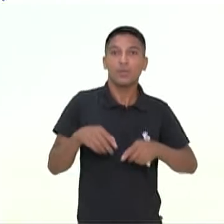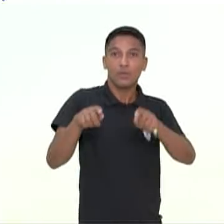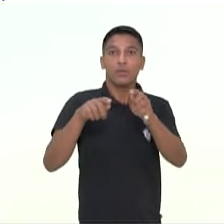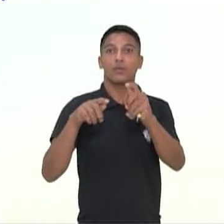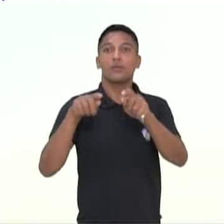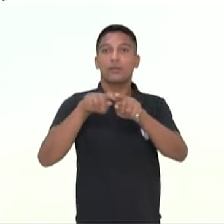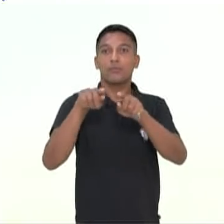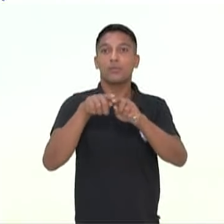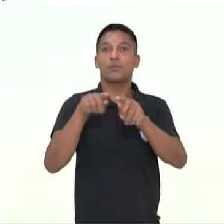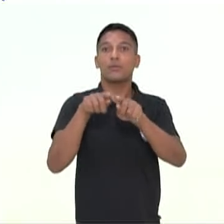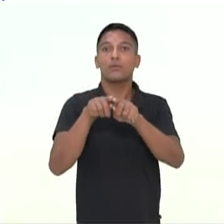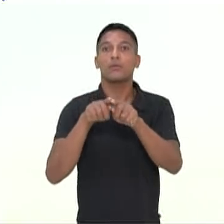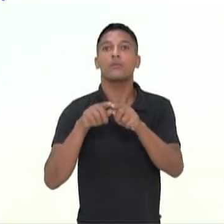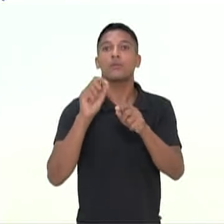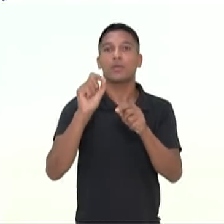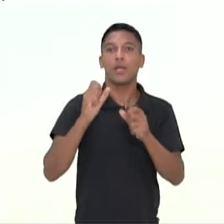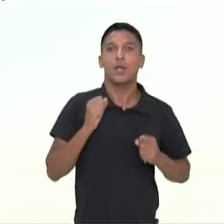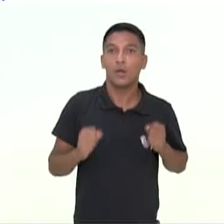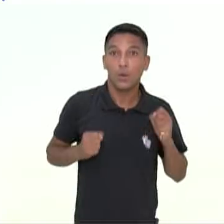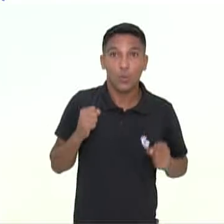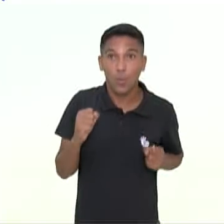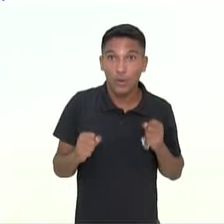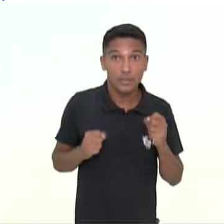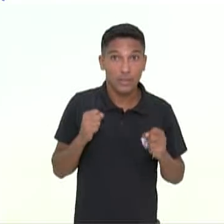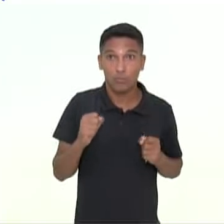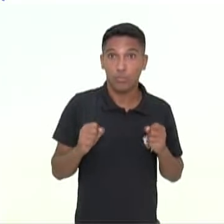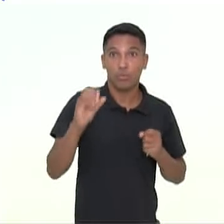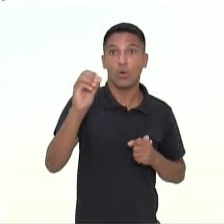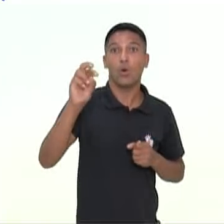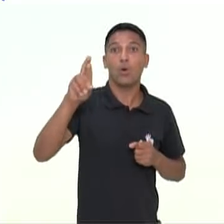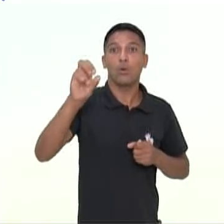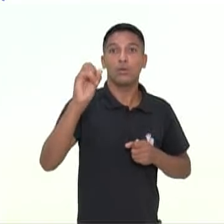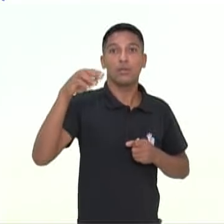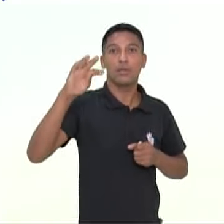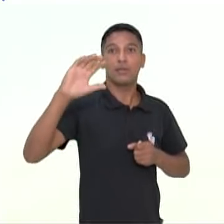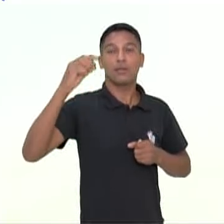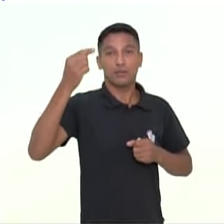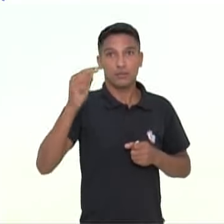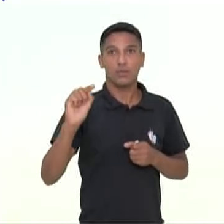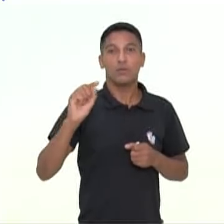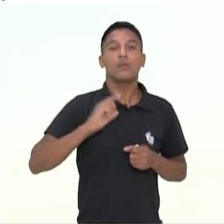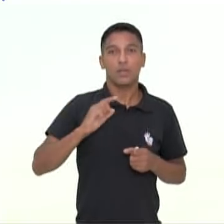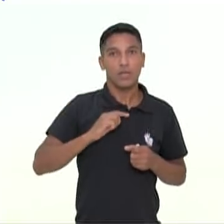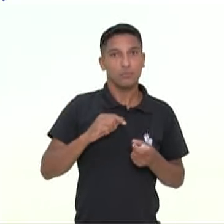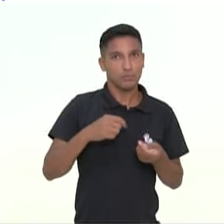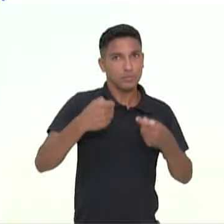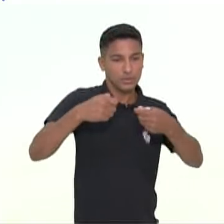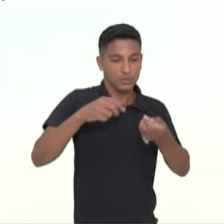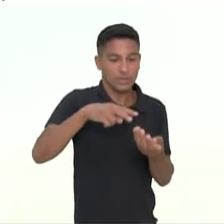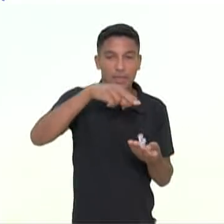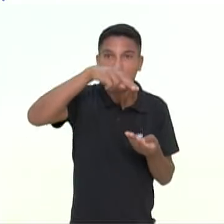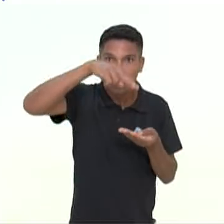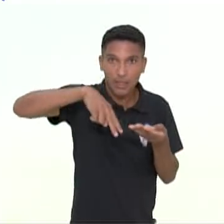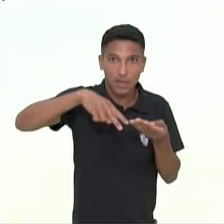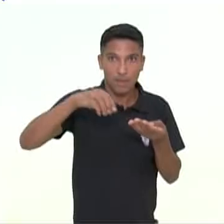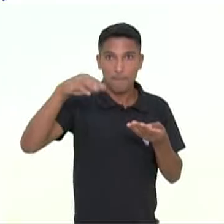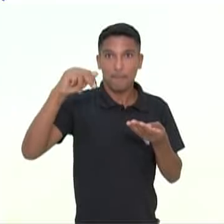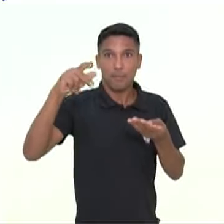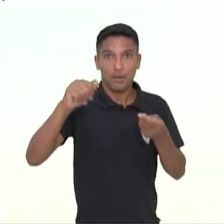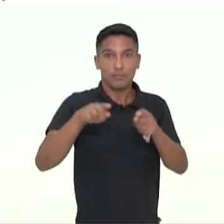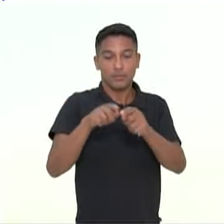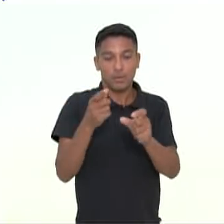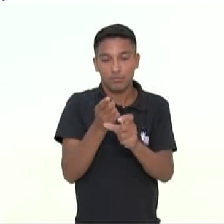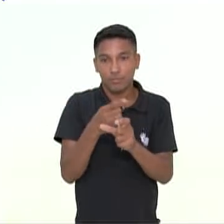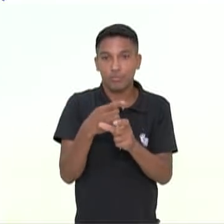de orientação desenvolve a leitura de mapas, a avaliação e a escolha da rota, o uso da bússola, a concentração